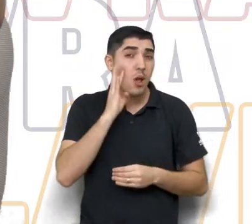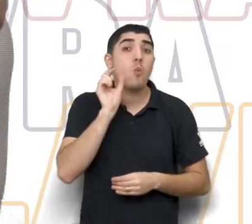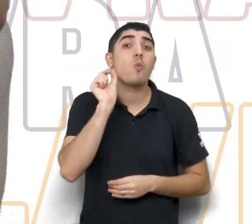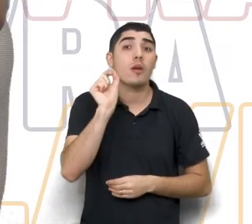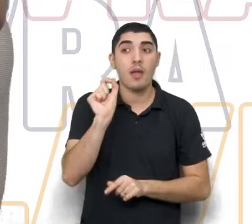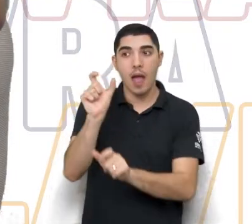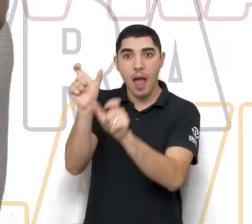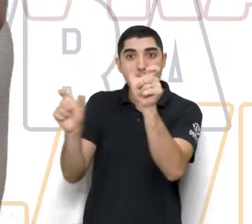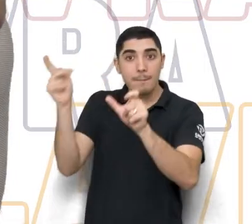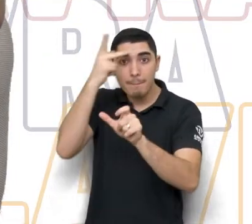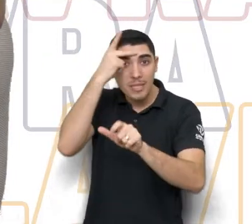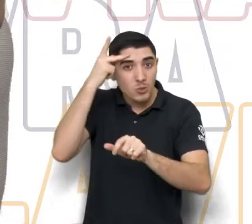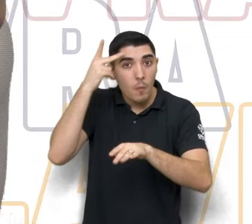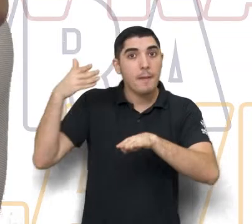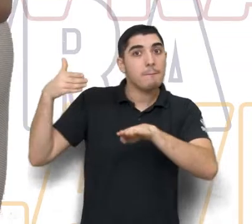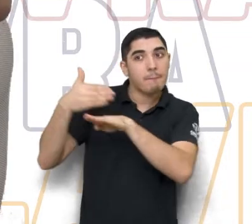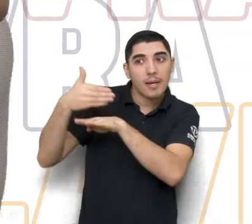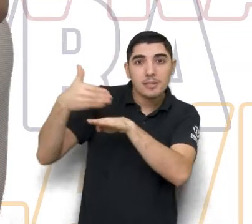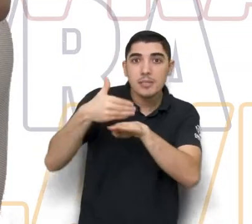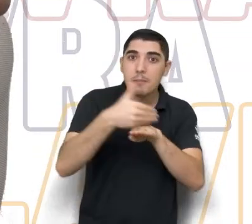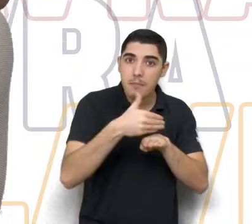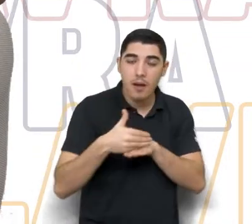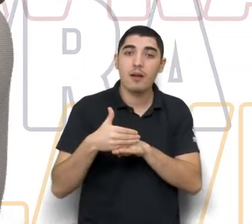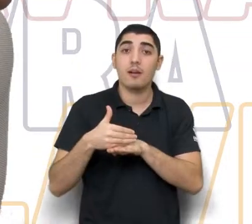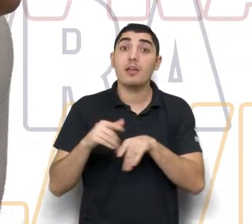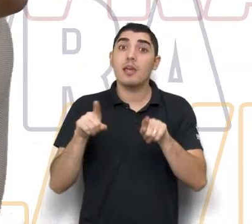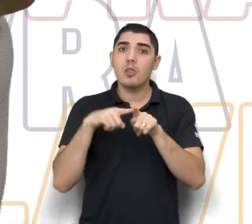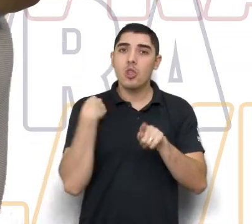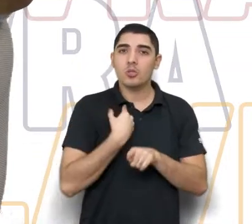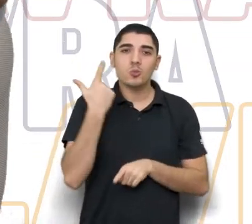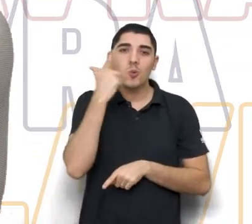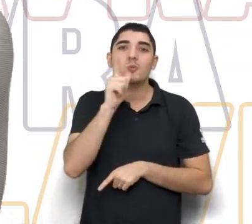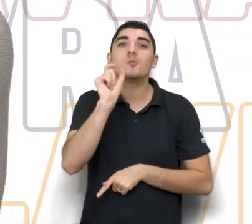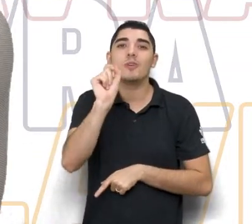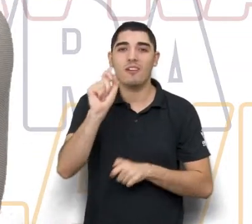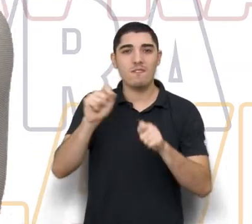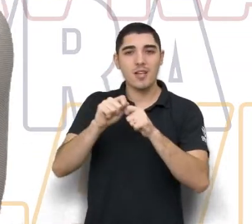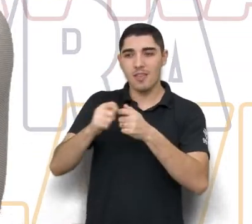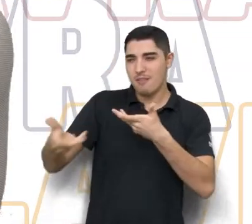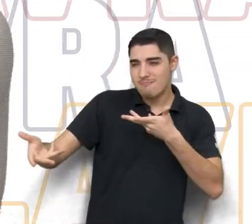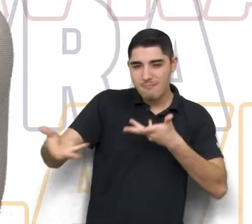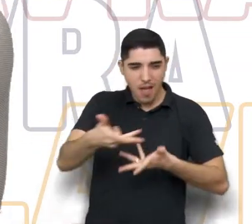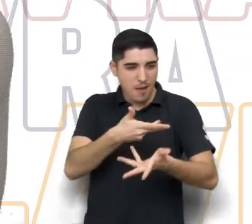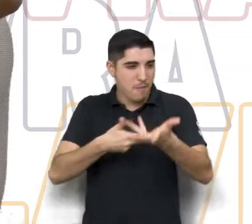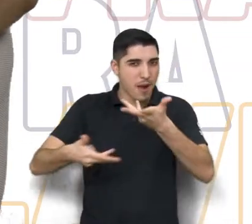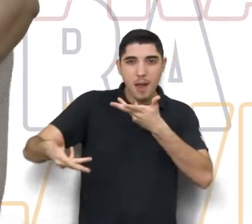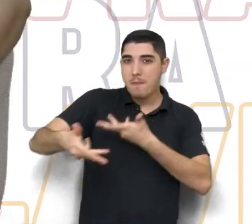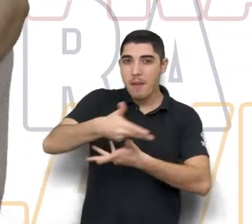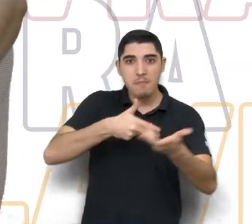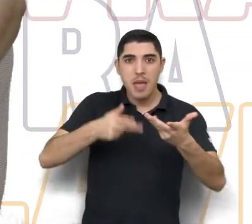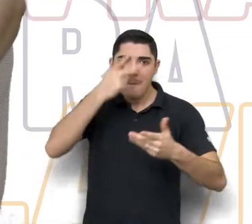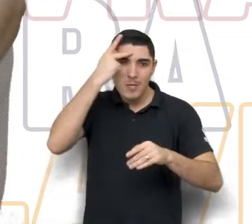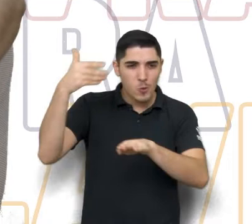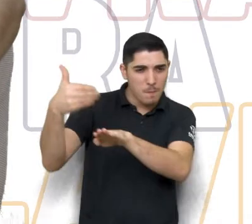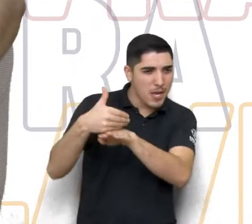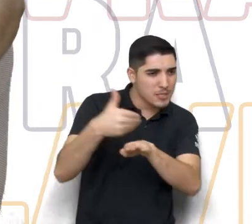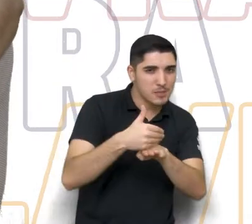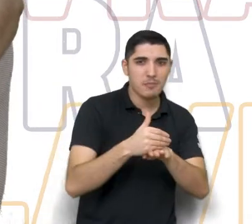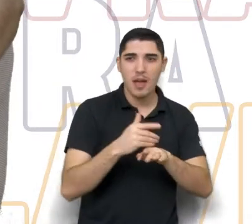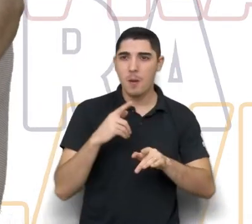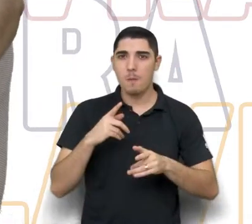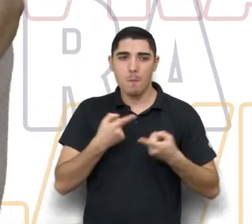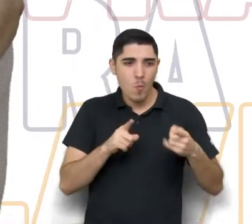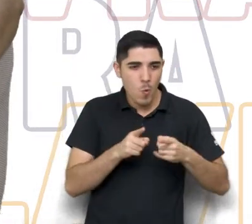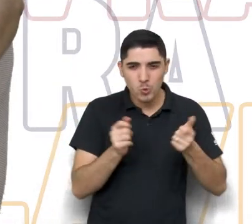público participava conosco e a gente conseguia fazer uma integração com o público, né? E